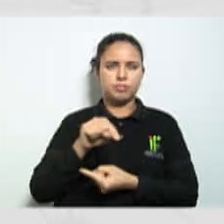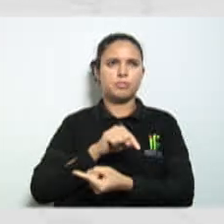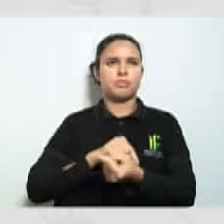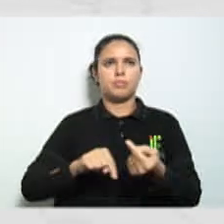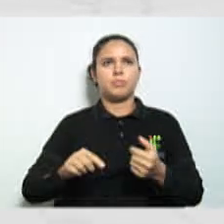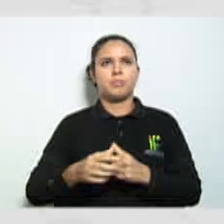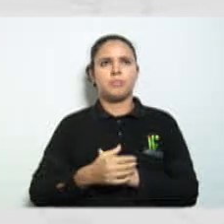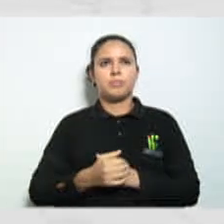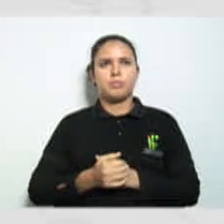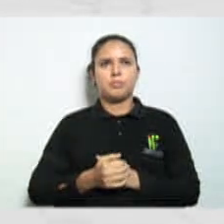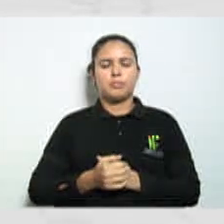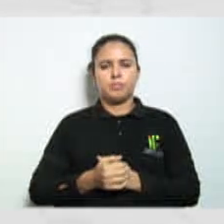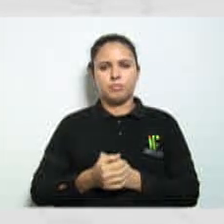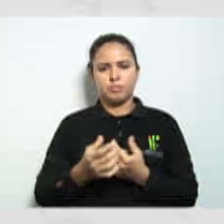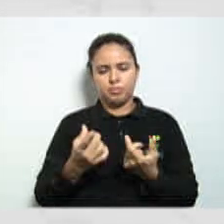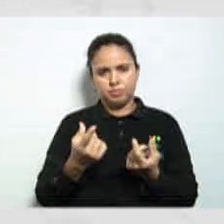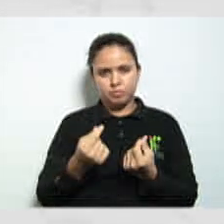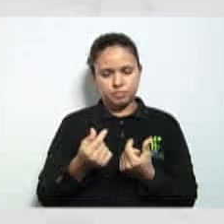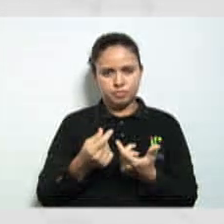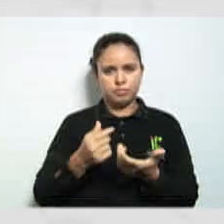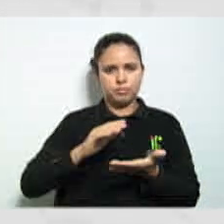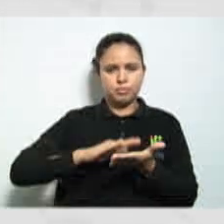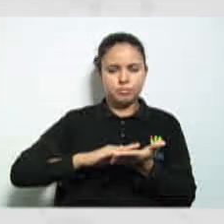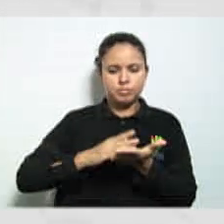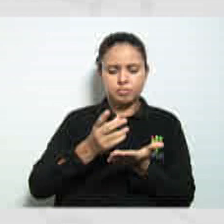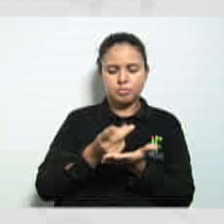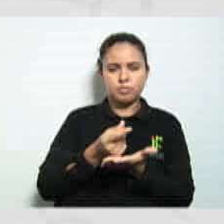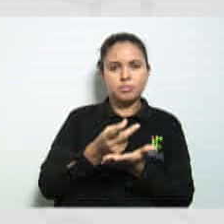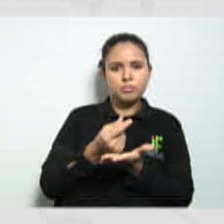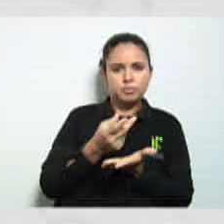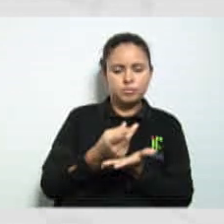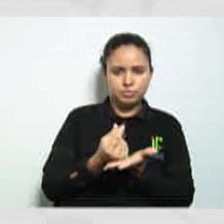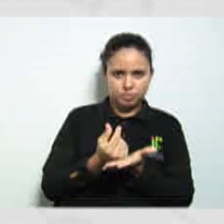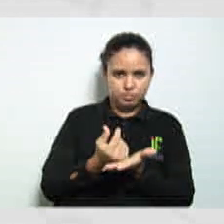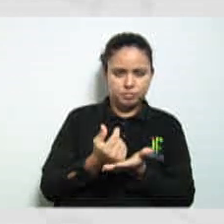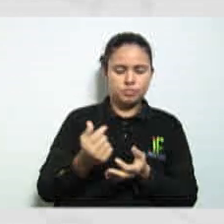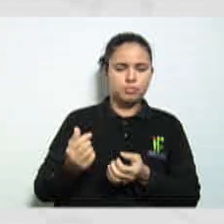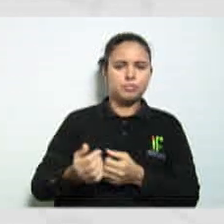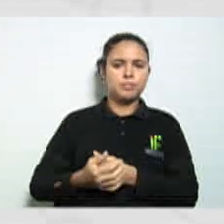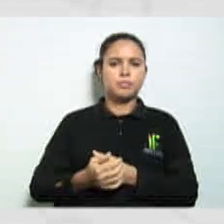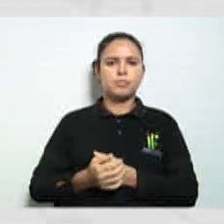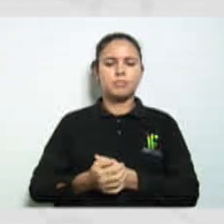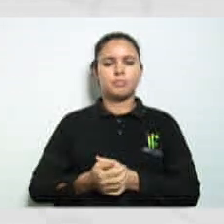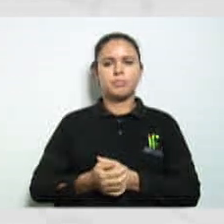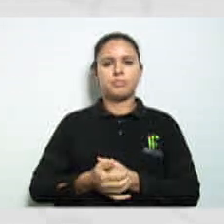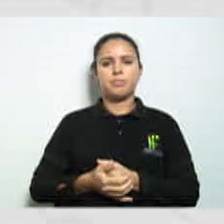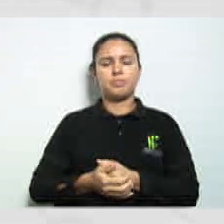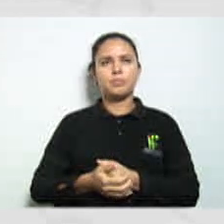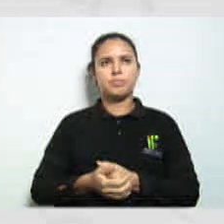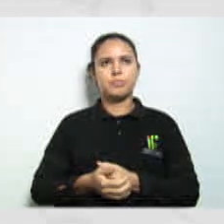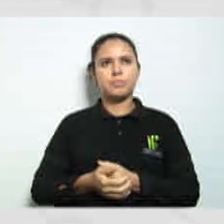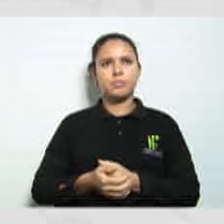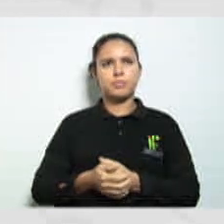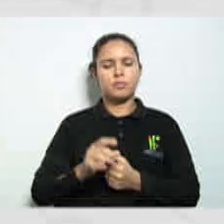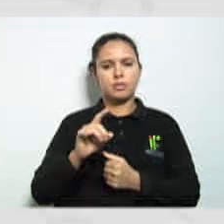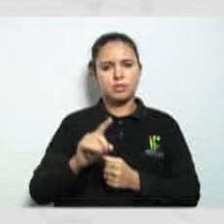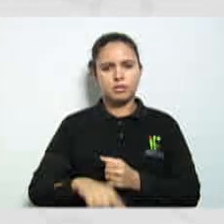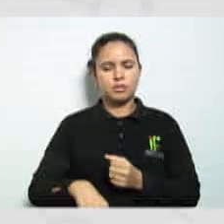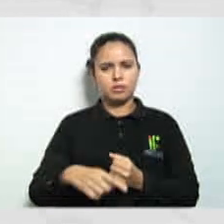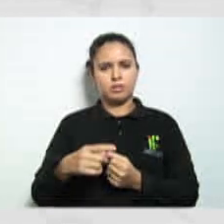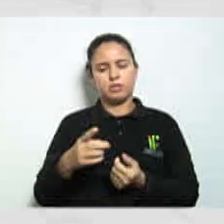espécie. dinheiro